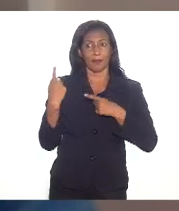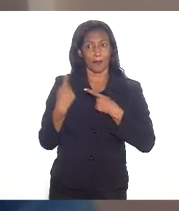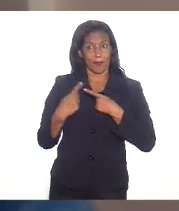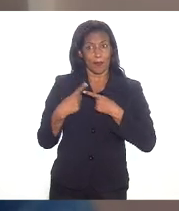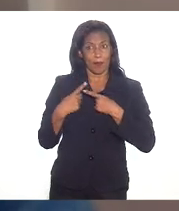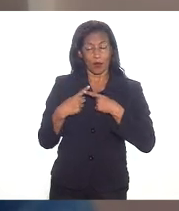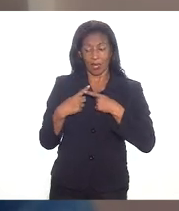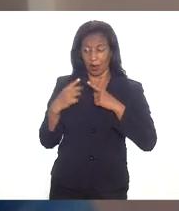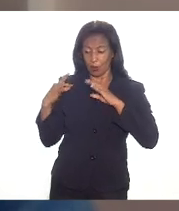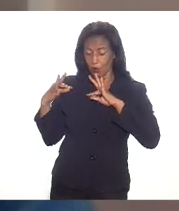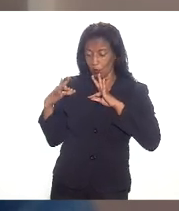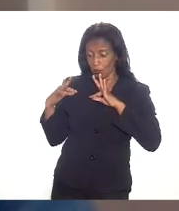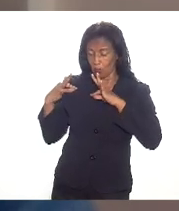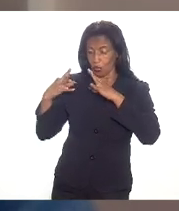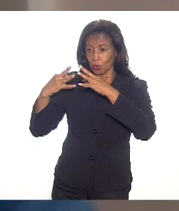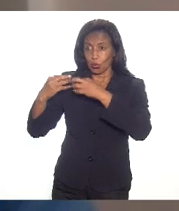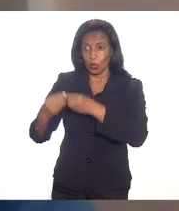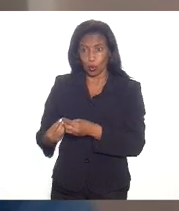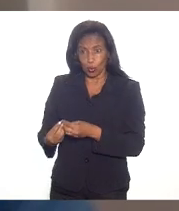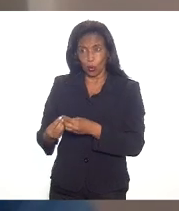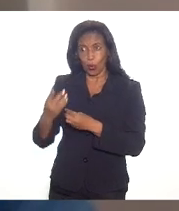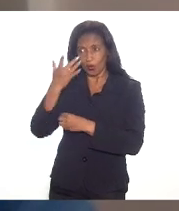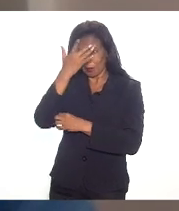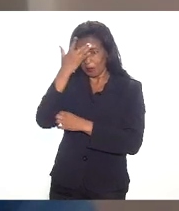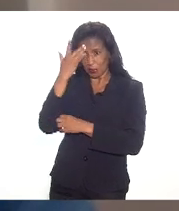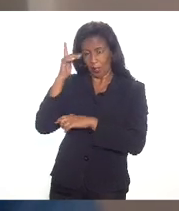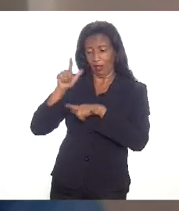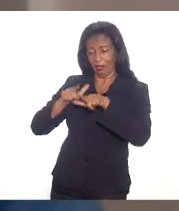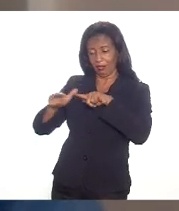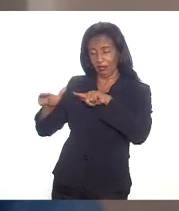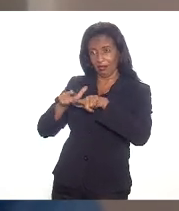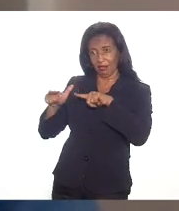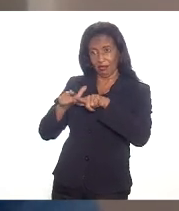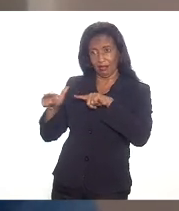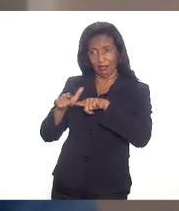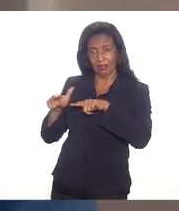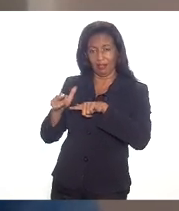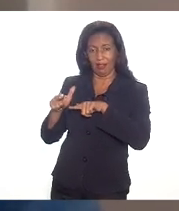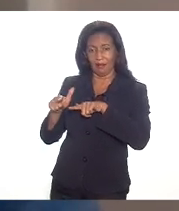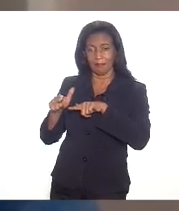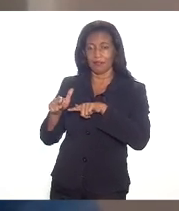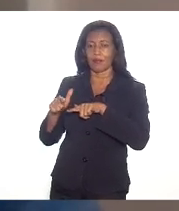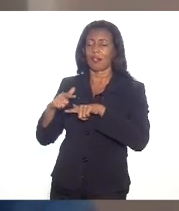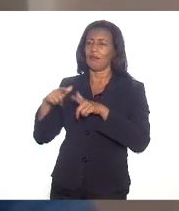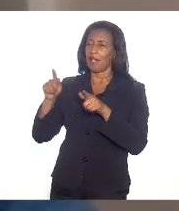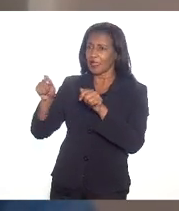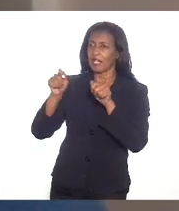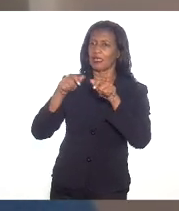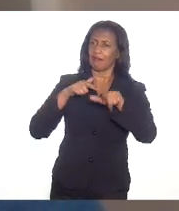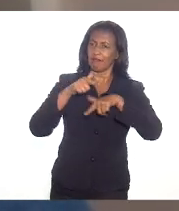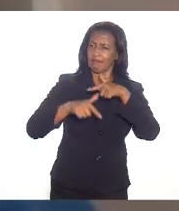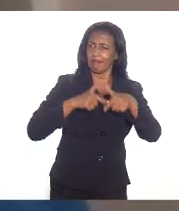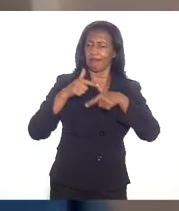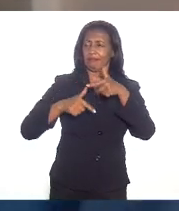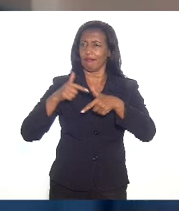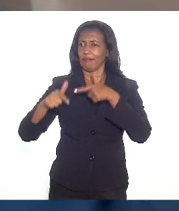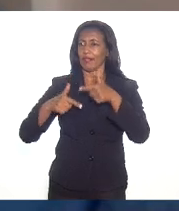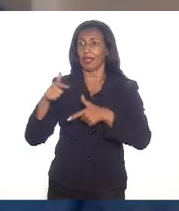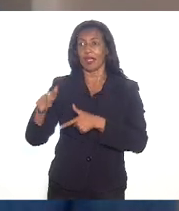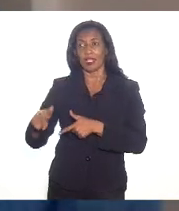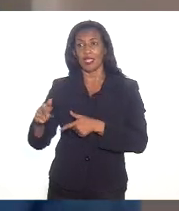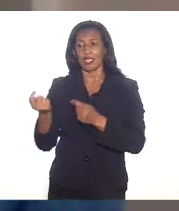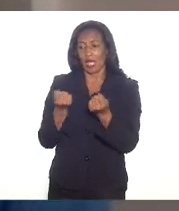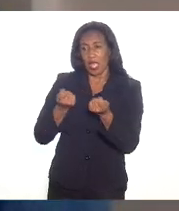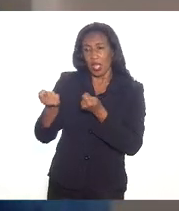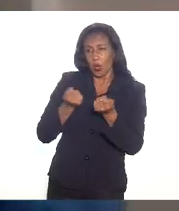estoque inteiro de funcionários públicos dentro, que vai ter que fazer isso até o segundo semestre, e já fez. E o Ministério da